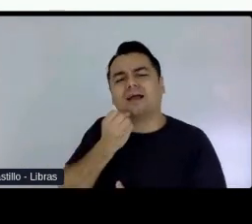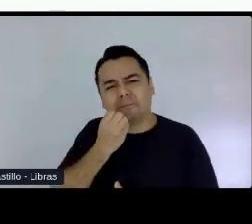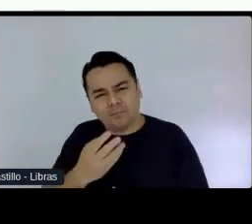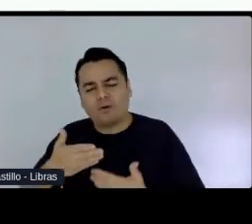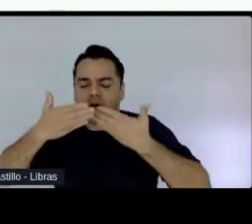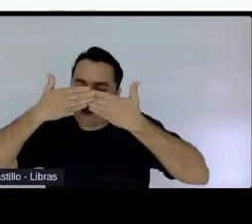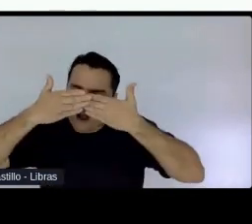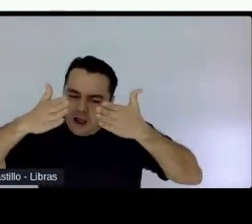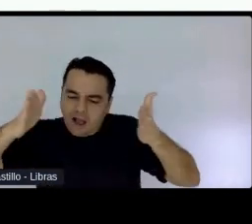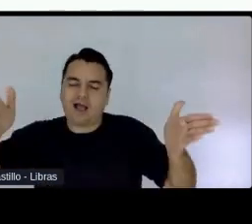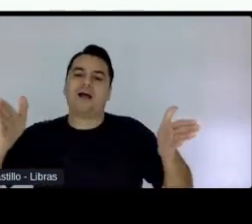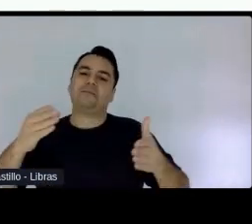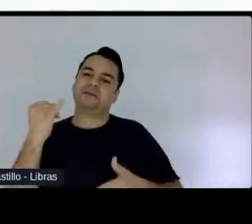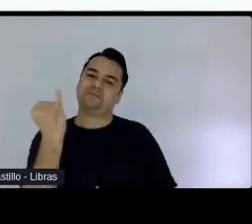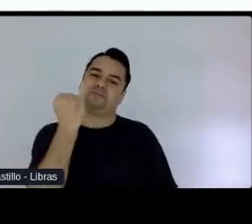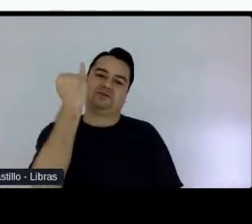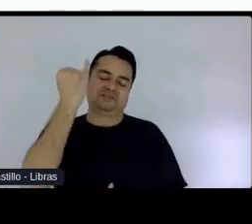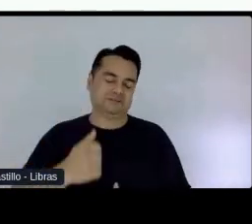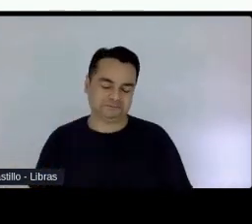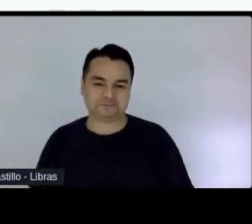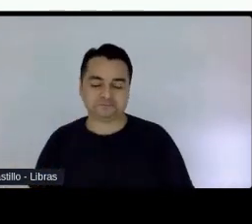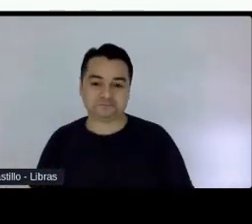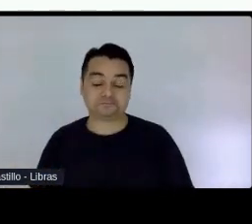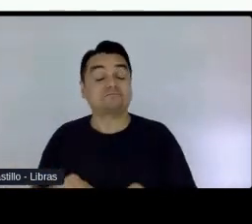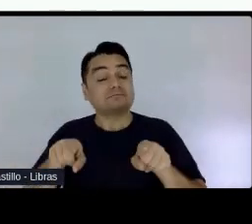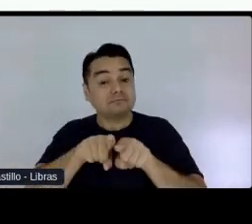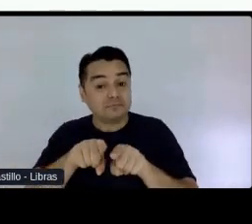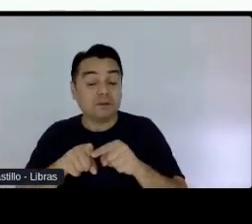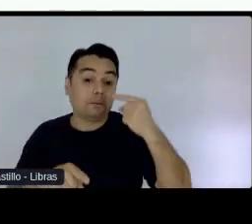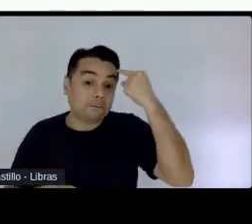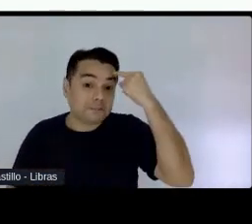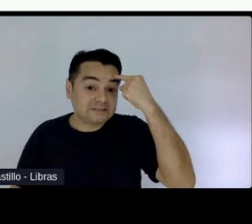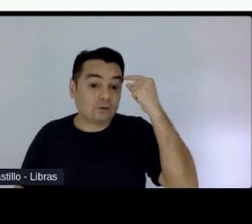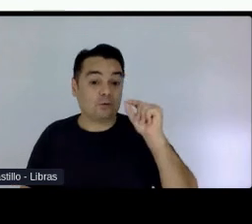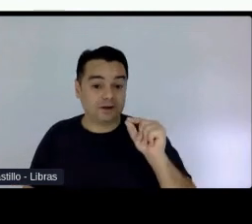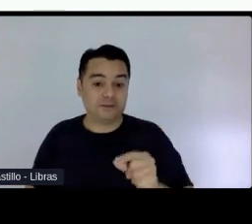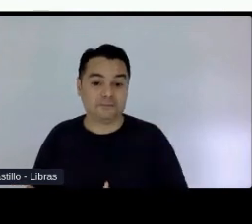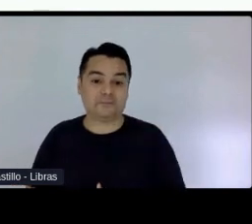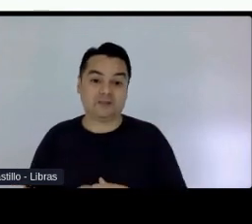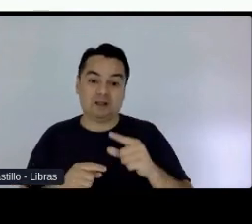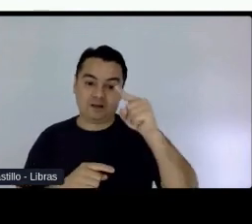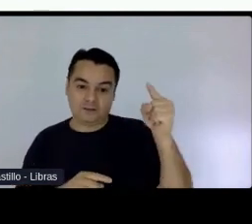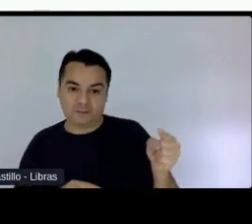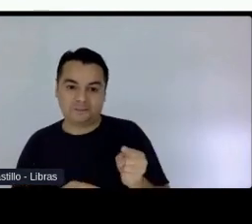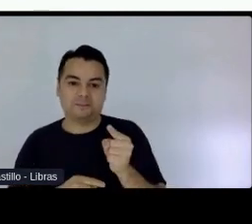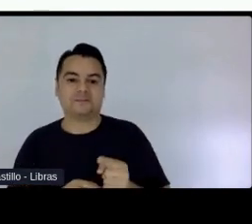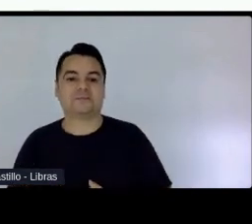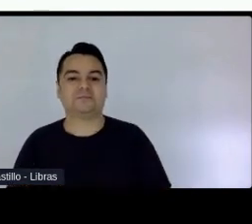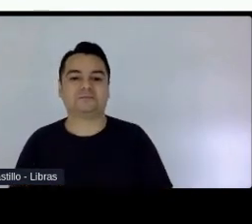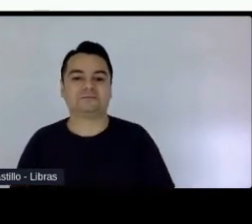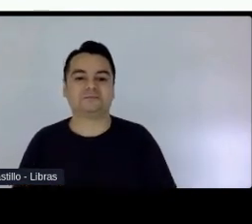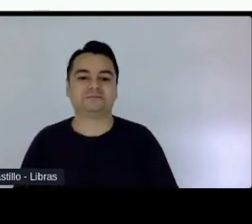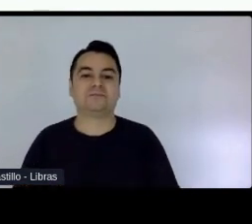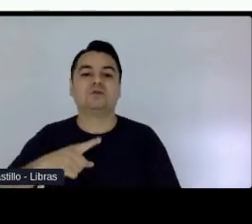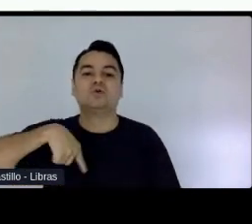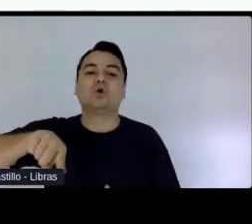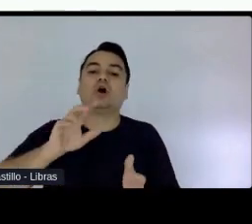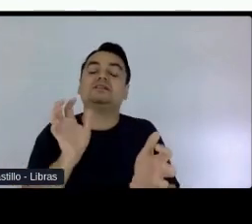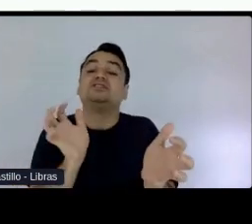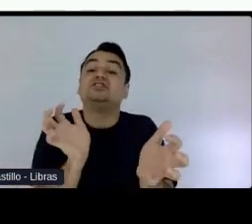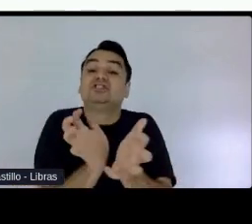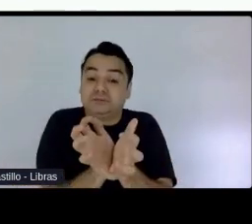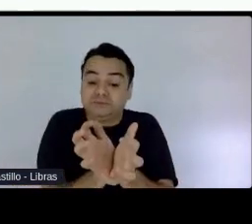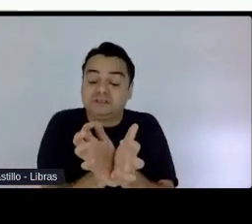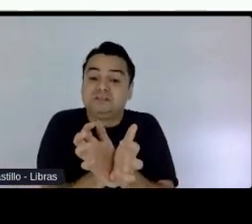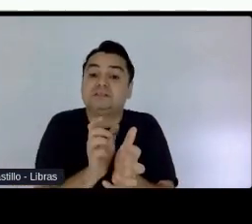tá? E eu acho que a gente tem que pensar na questão de ciclos, porque quando nós estamos falando de times, a gente